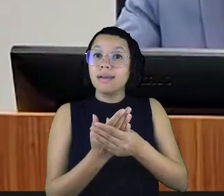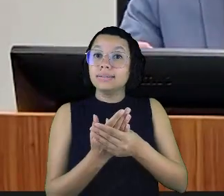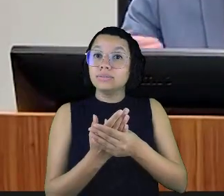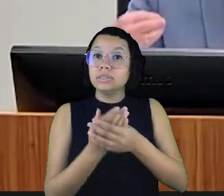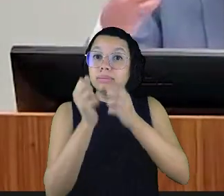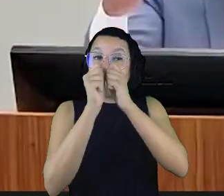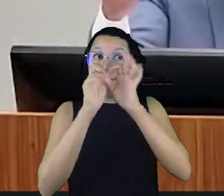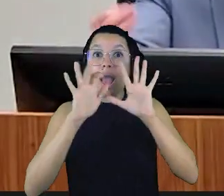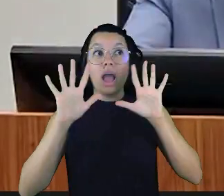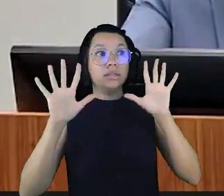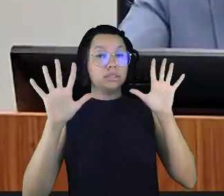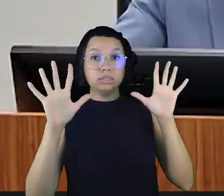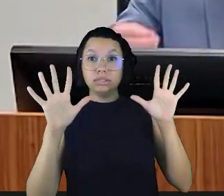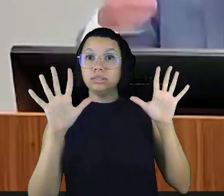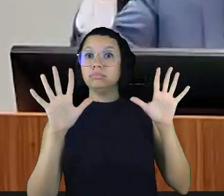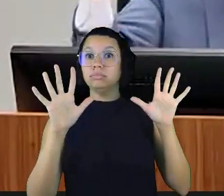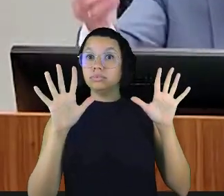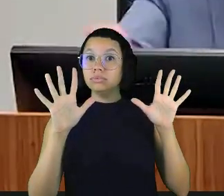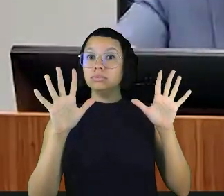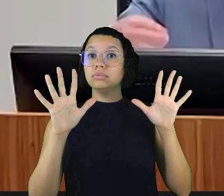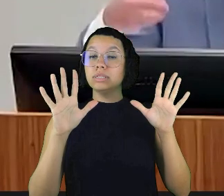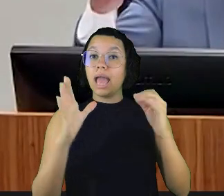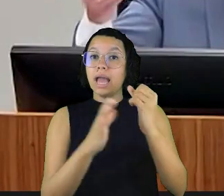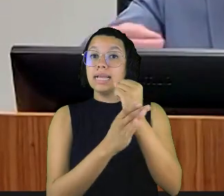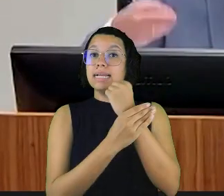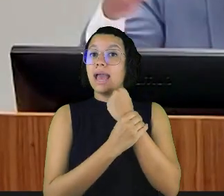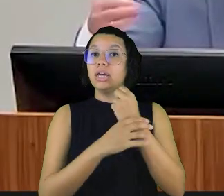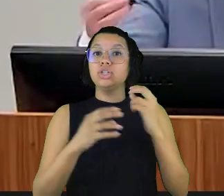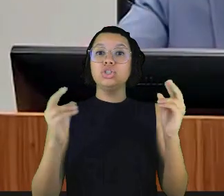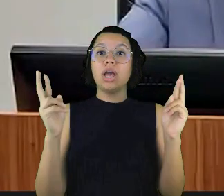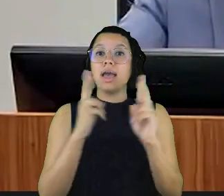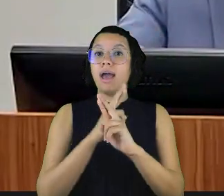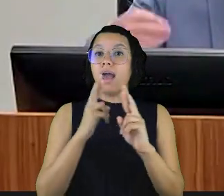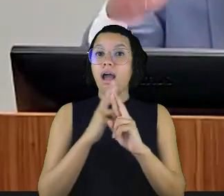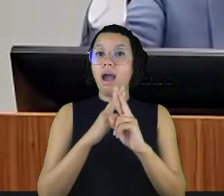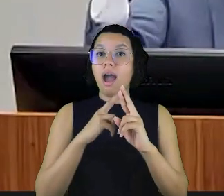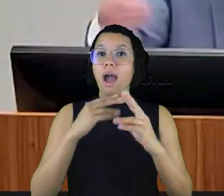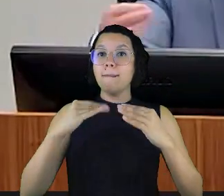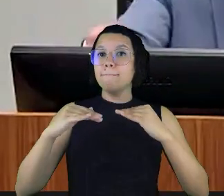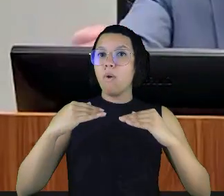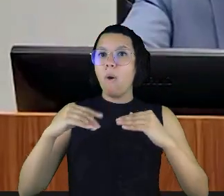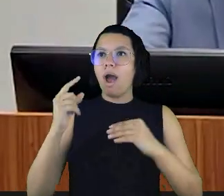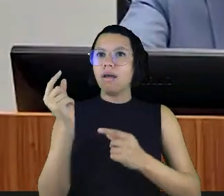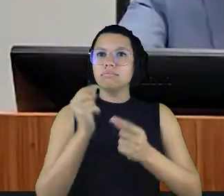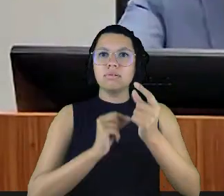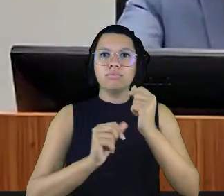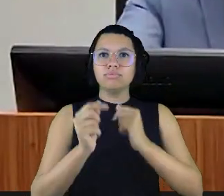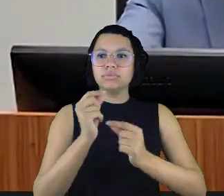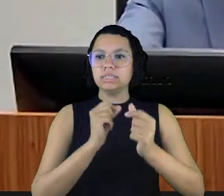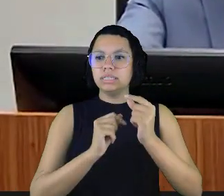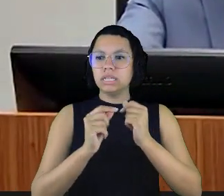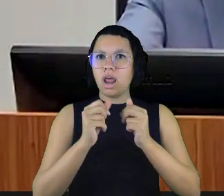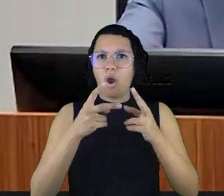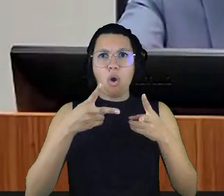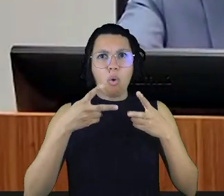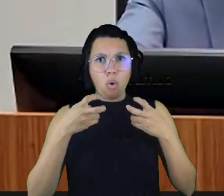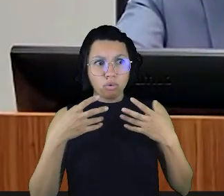expressivos em que a garantia envolve uma movimentação financeira considerável.